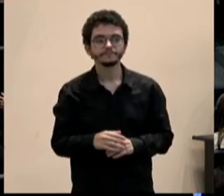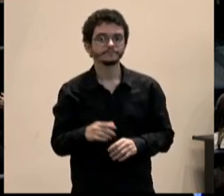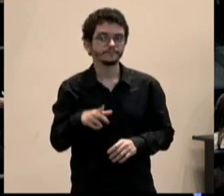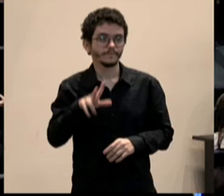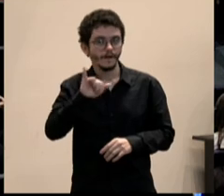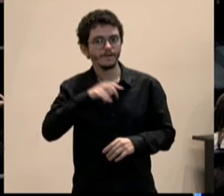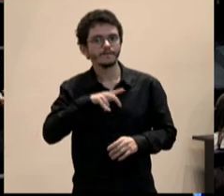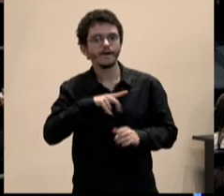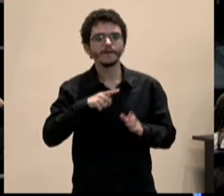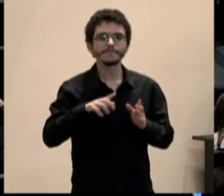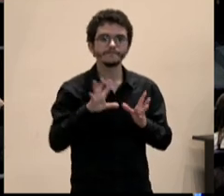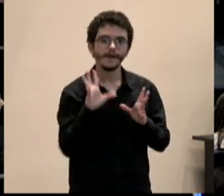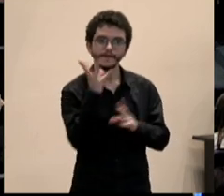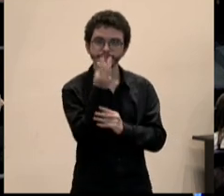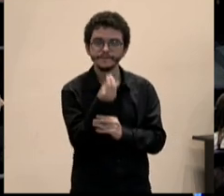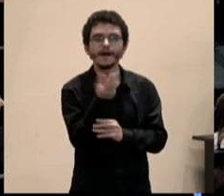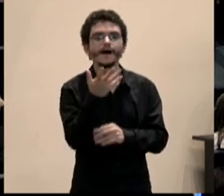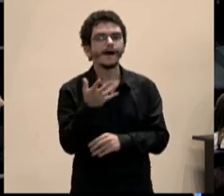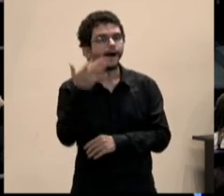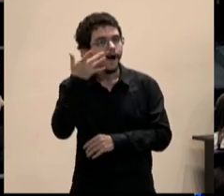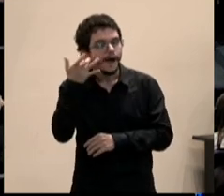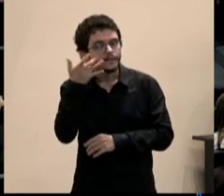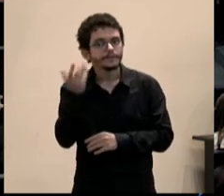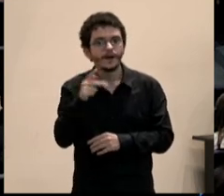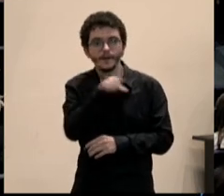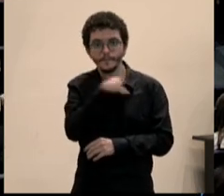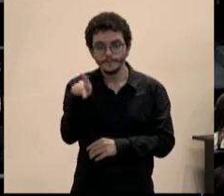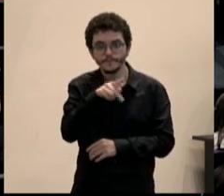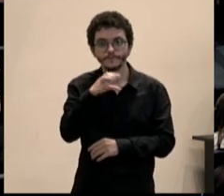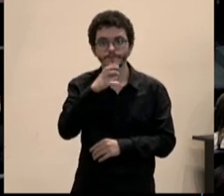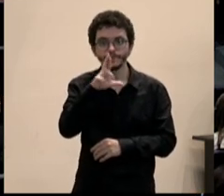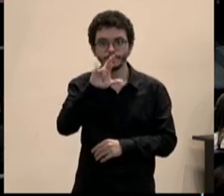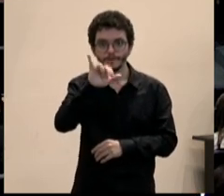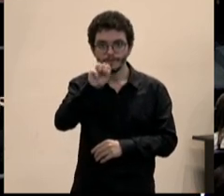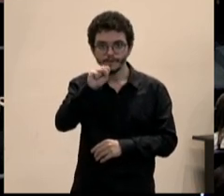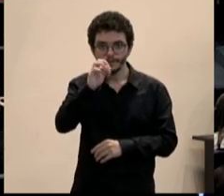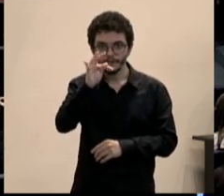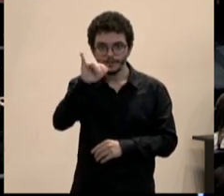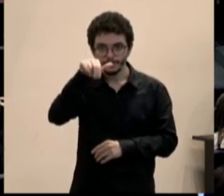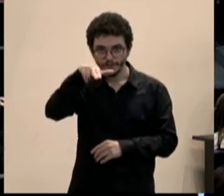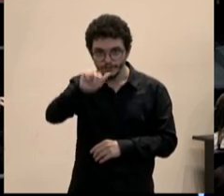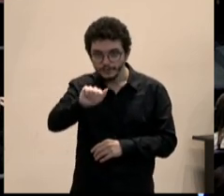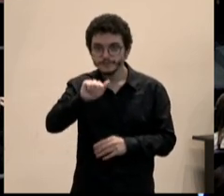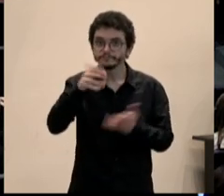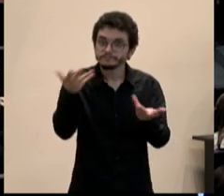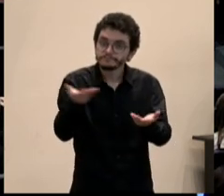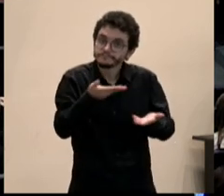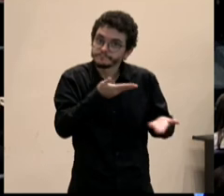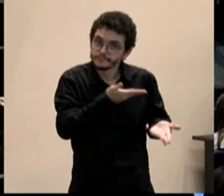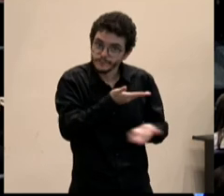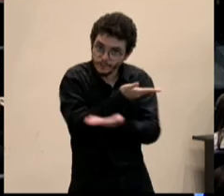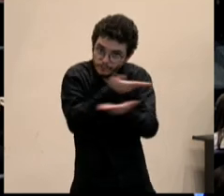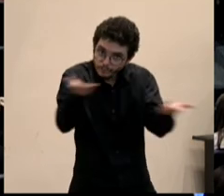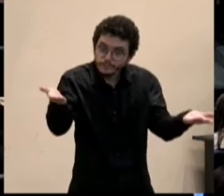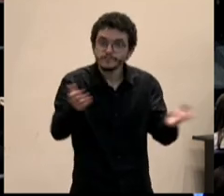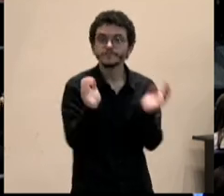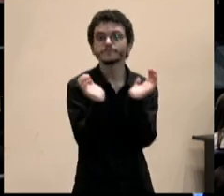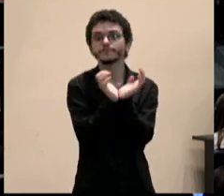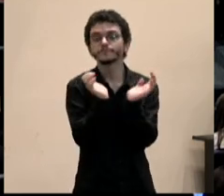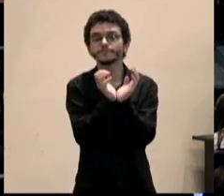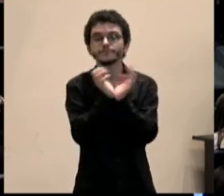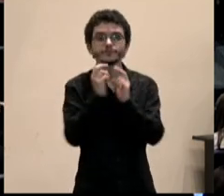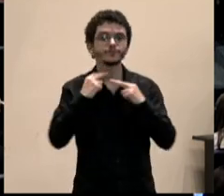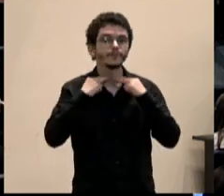regência da professora doutora Cristina Moura Emboaba. Com vocês, então, o Grupo Vocal de Câmara,